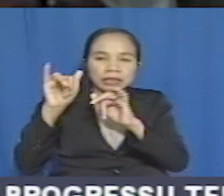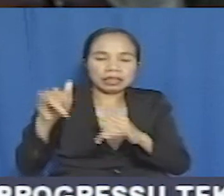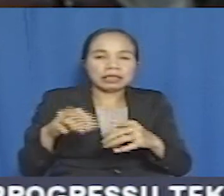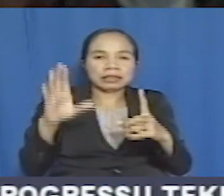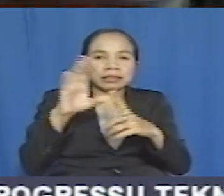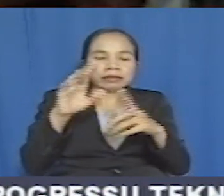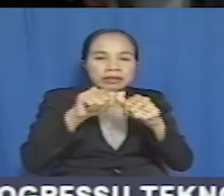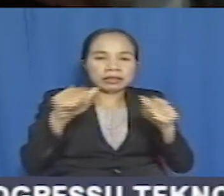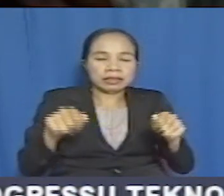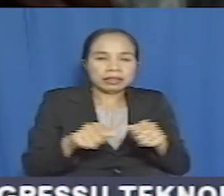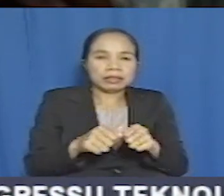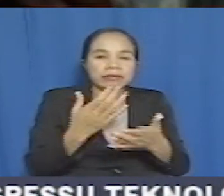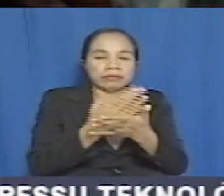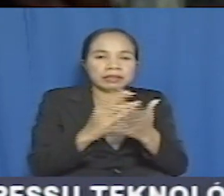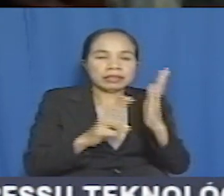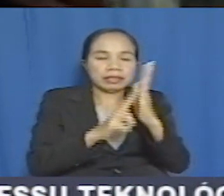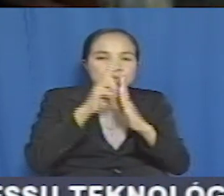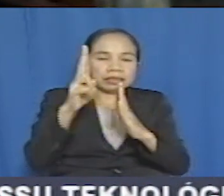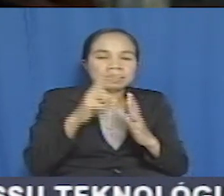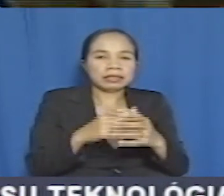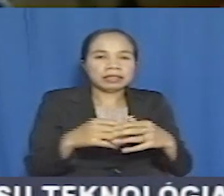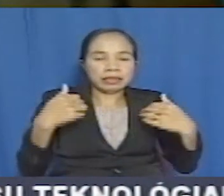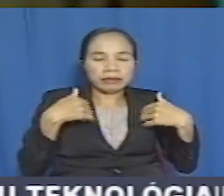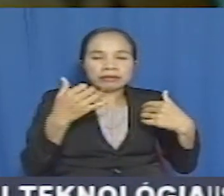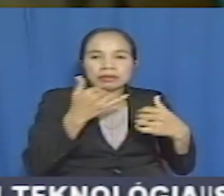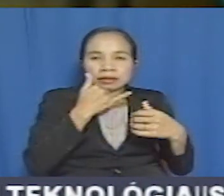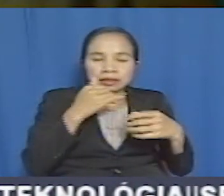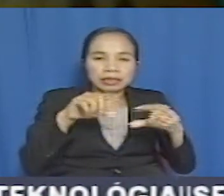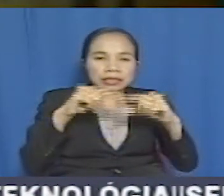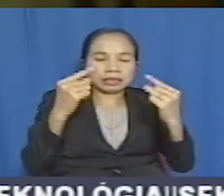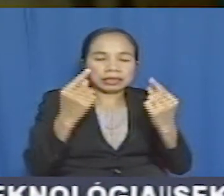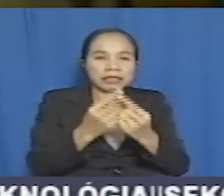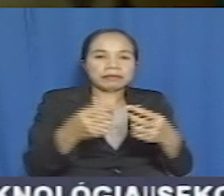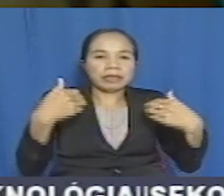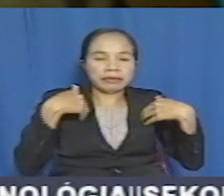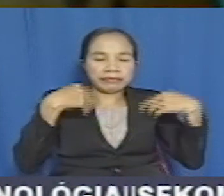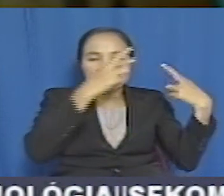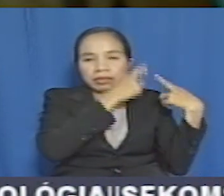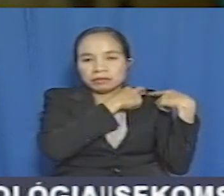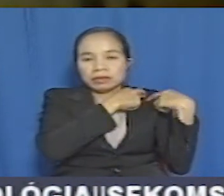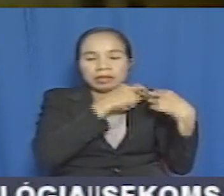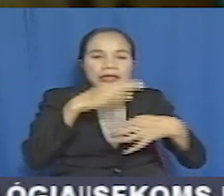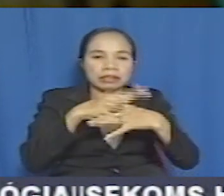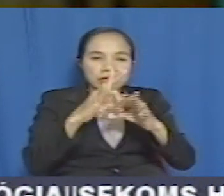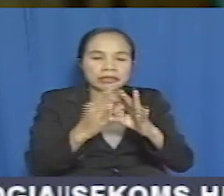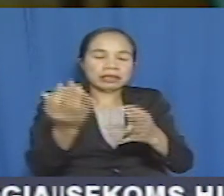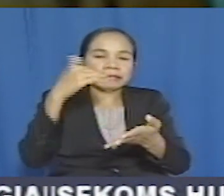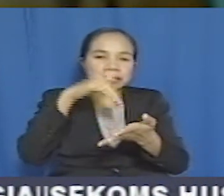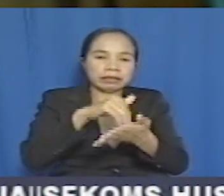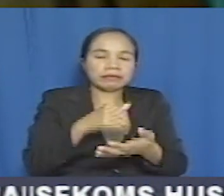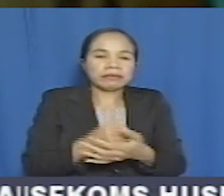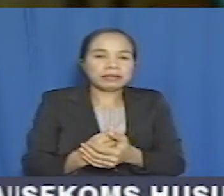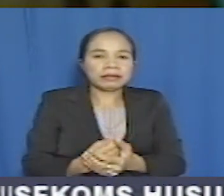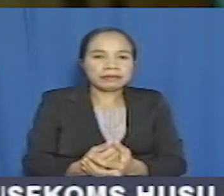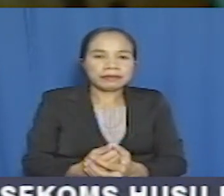Processo de distribuição setup box ia failan suruma, equipa técnico Sira e a responsabilidade a tuhadia filafali. Ne